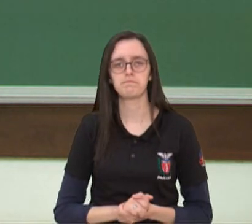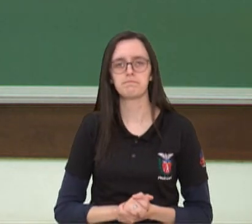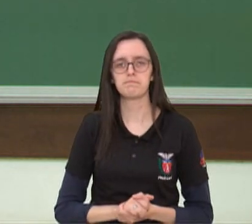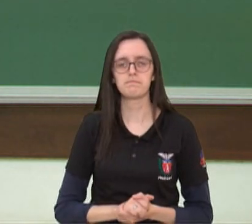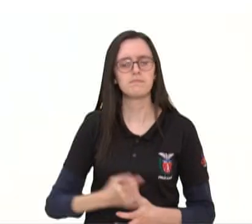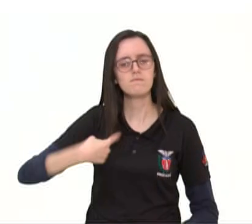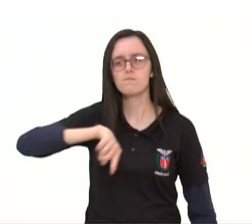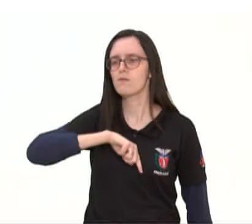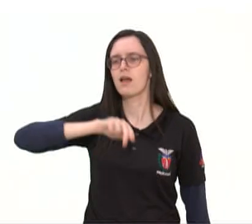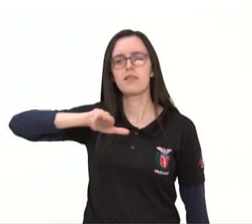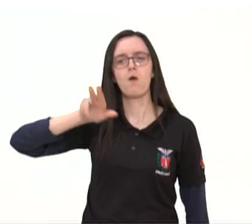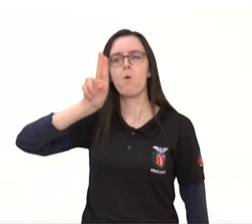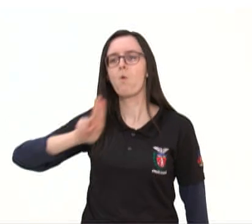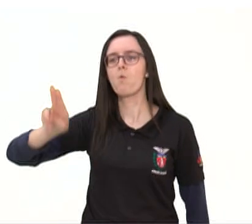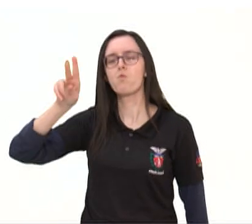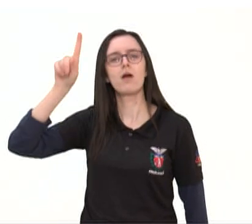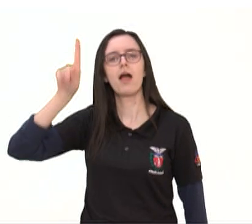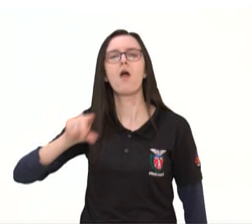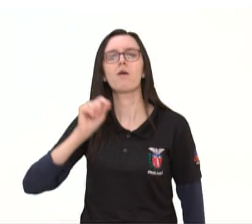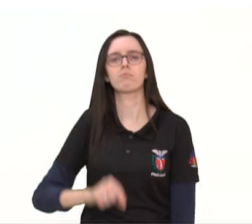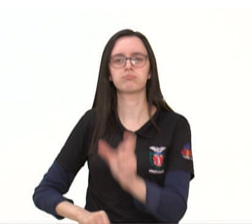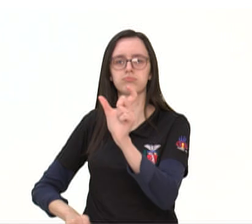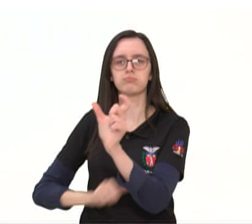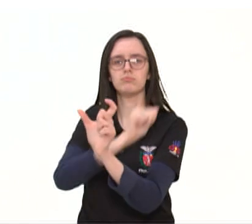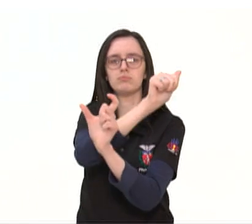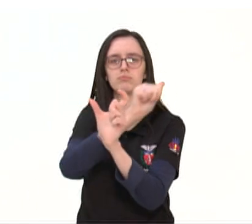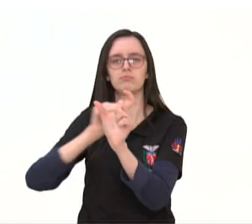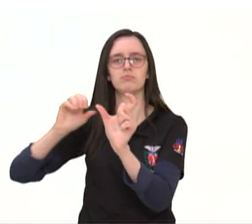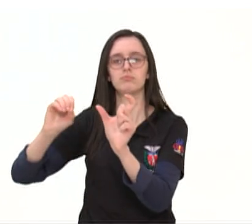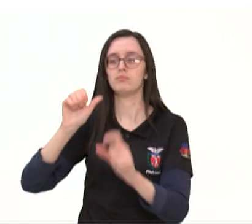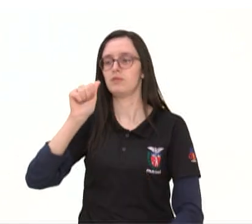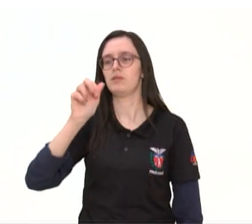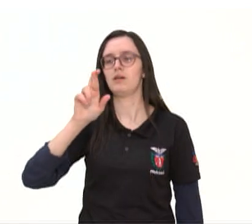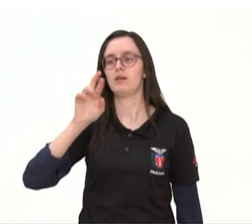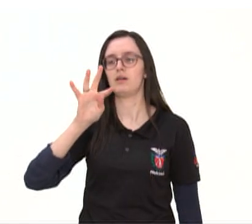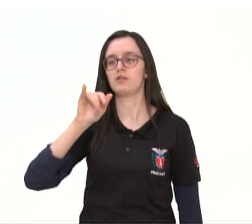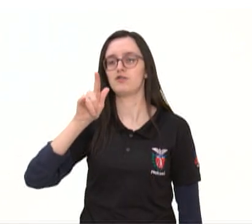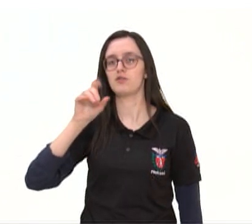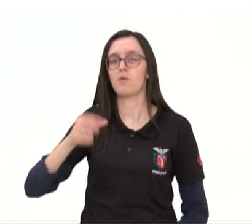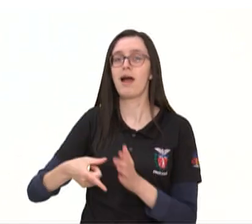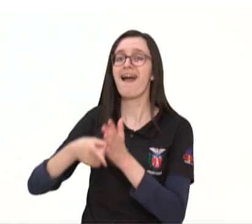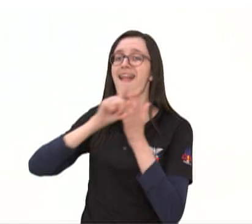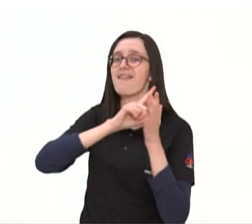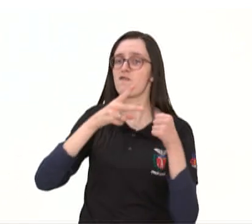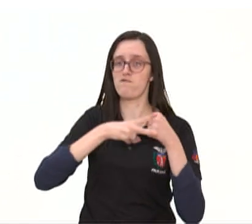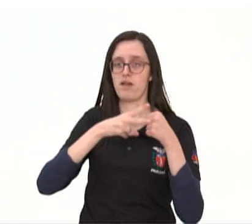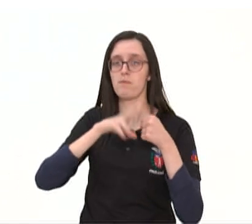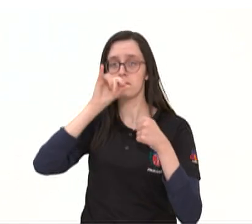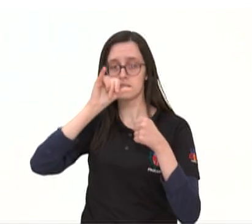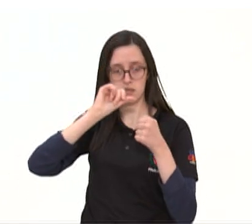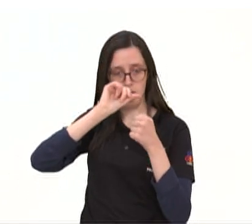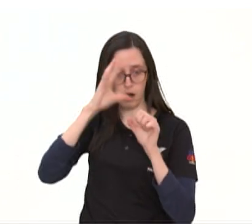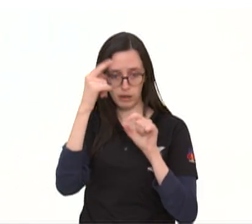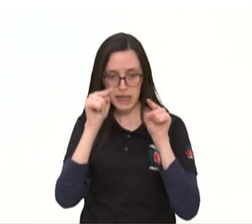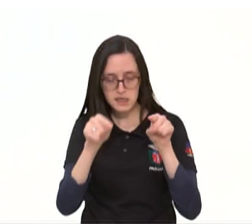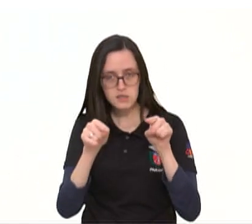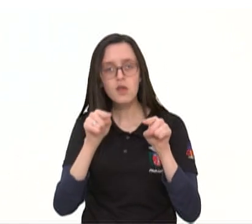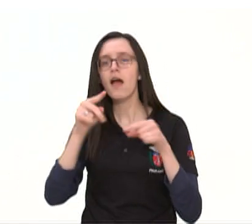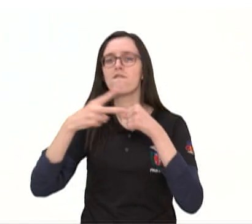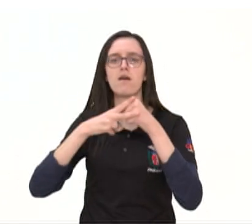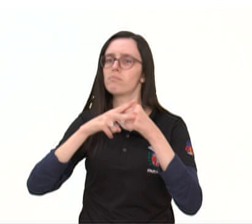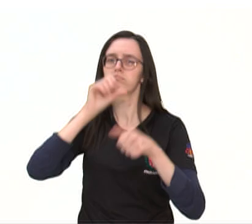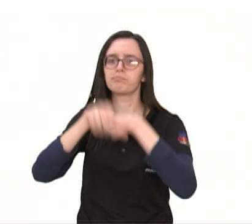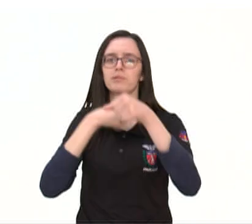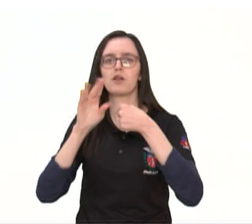Não usamos artigo antes de verbos. Quando isso acontece, o verbo passa a ser um substantivo. Nós